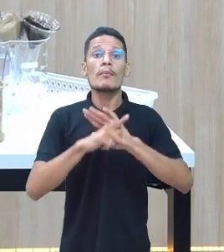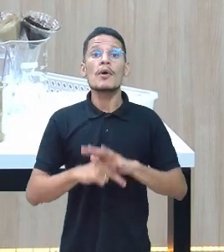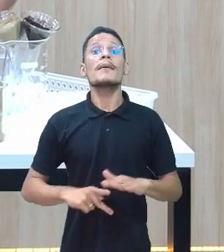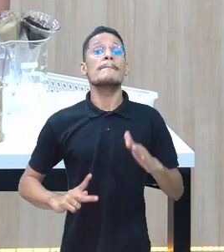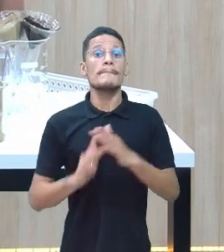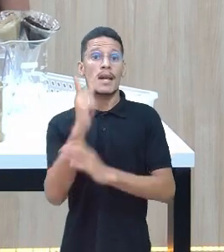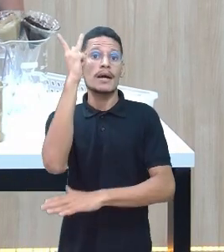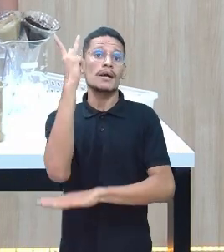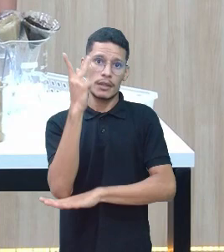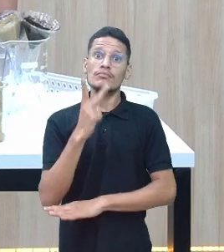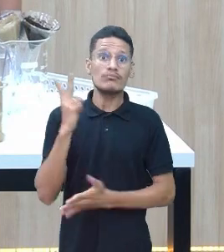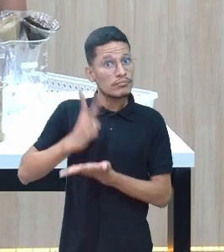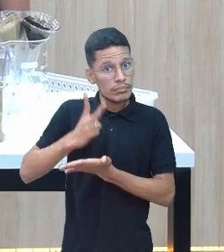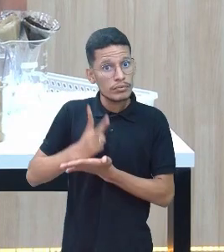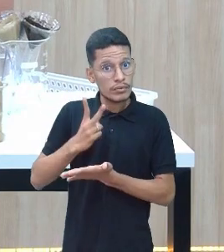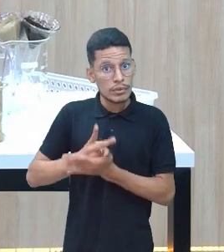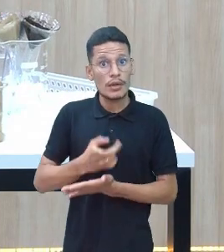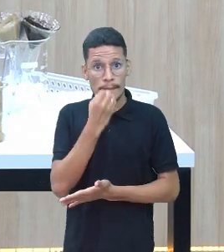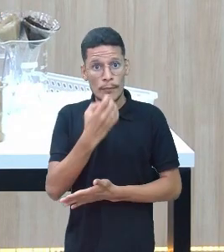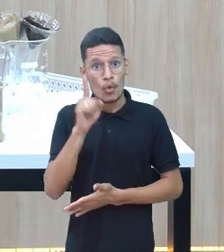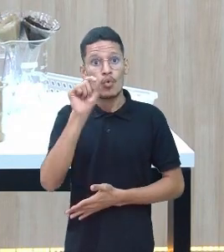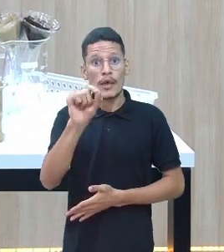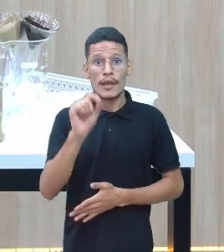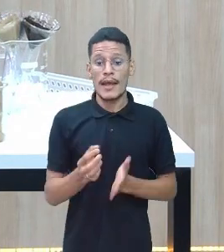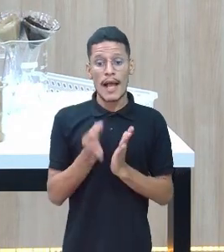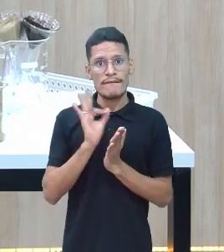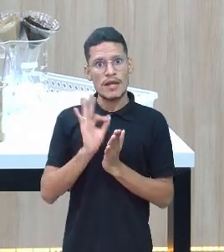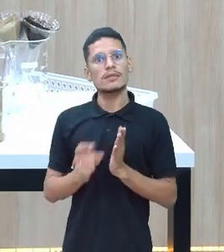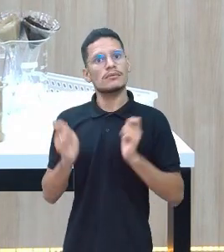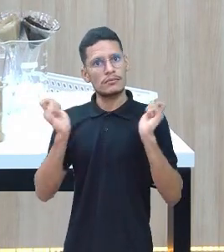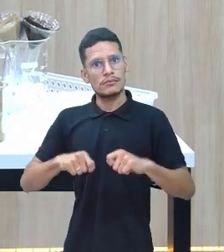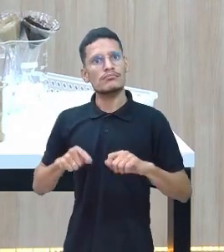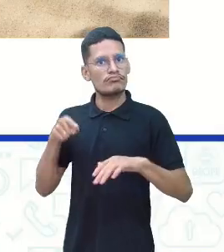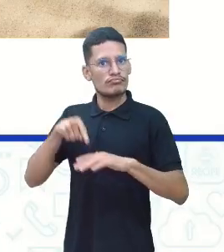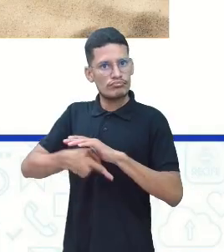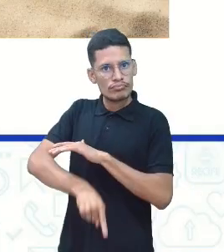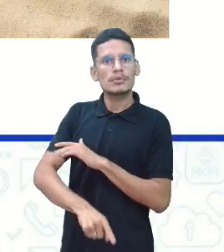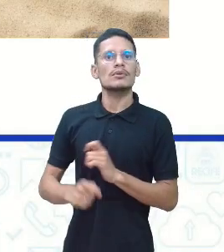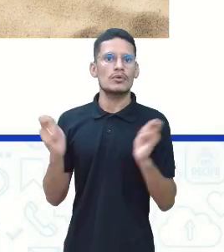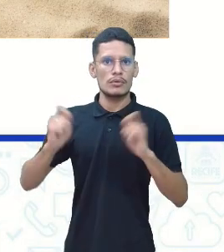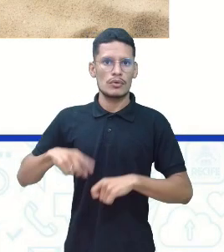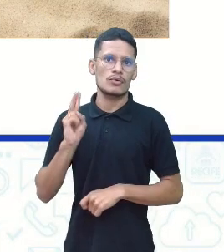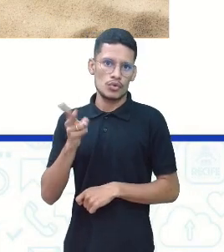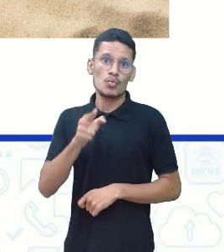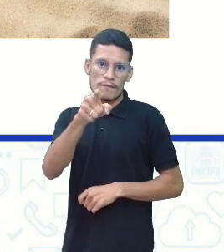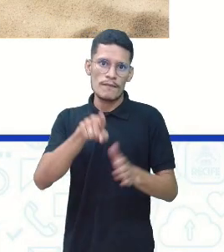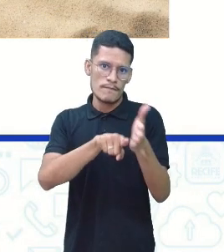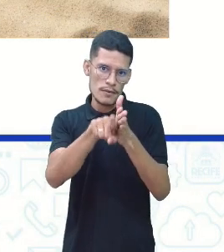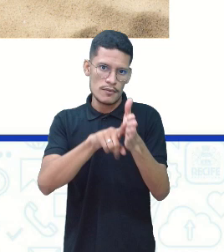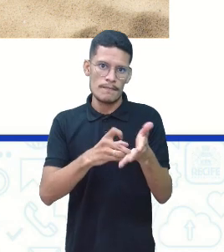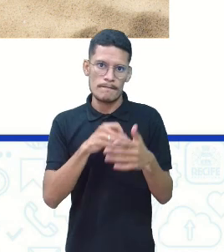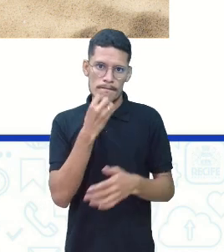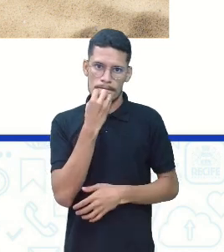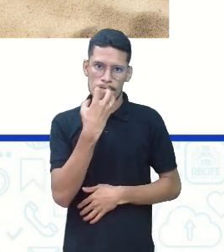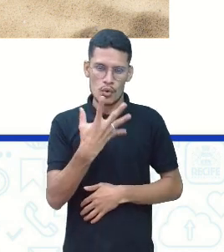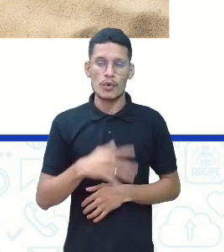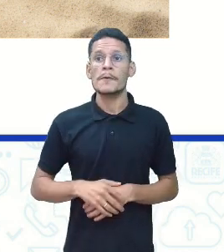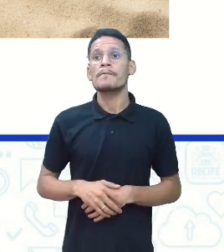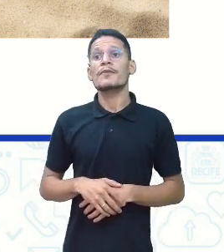É algo também para vocês pesquisarem aí, pessoal. E aí, o solo arenoso, maior